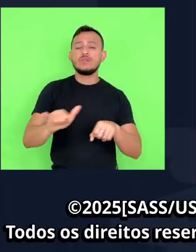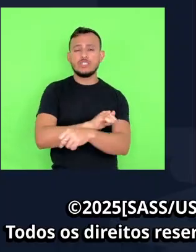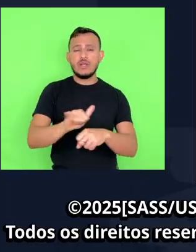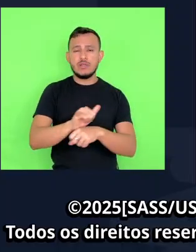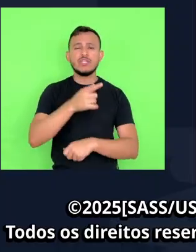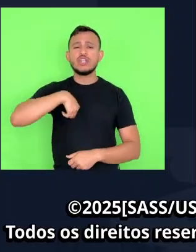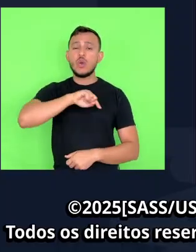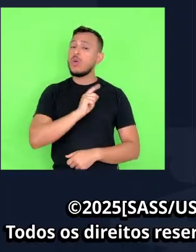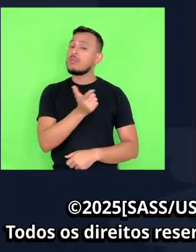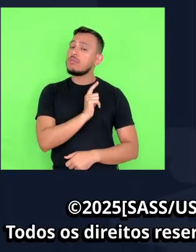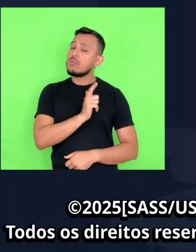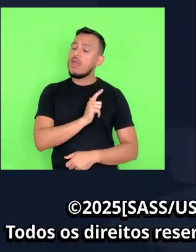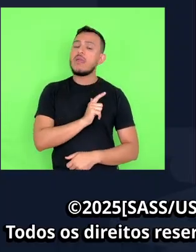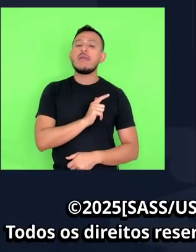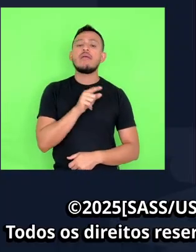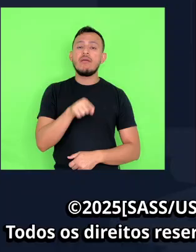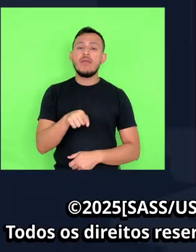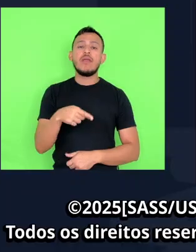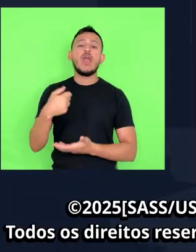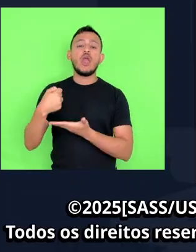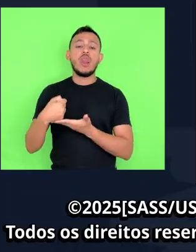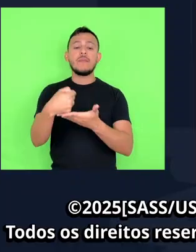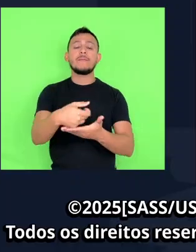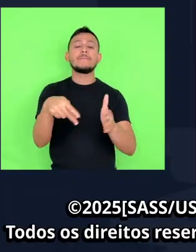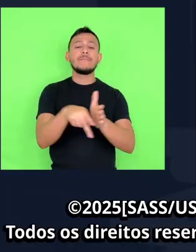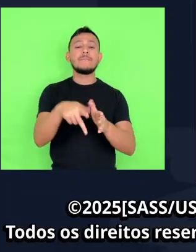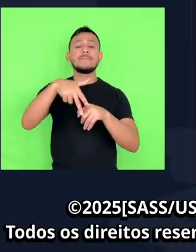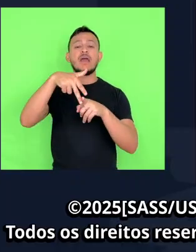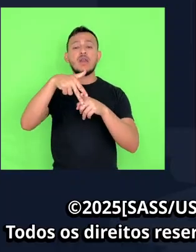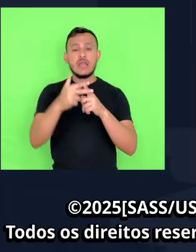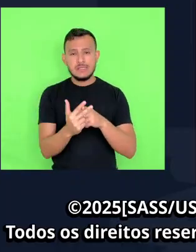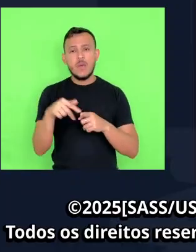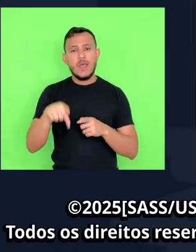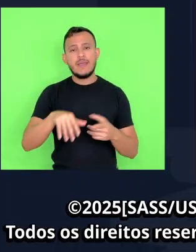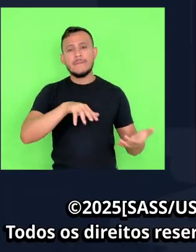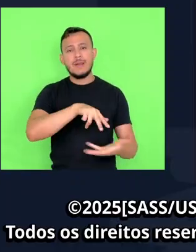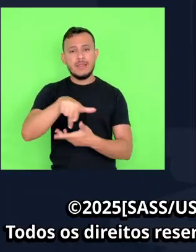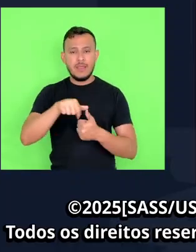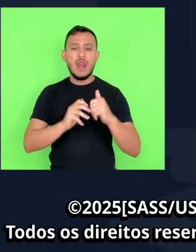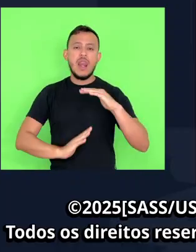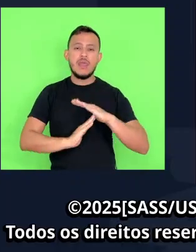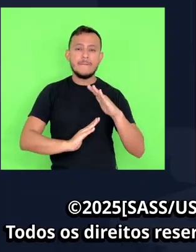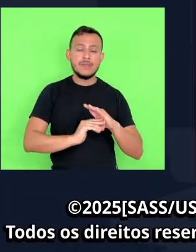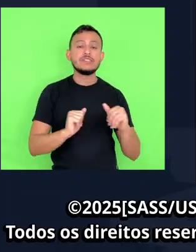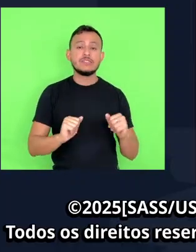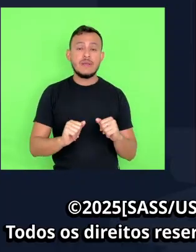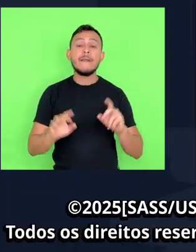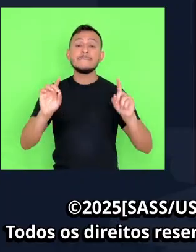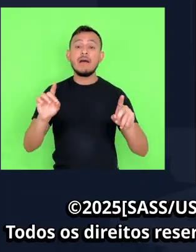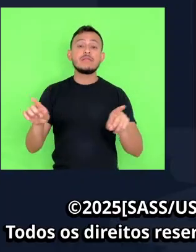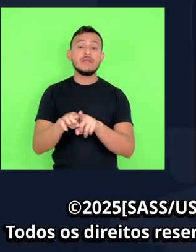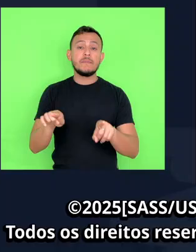temos de colaborar para a manutenção do nosso planeta, nos limites,